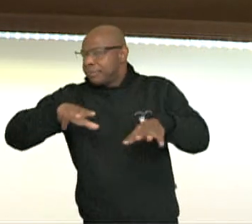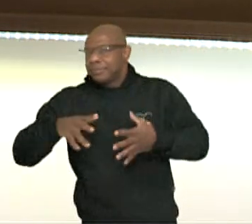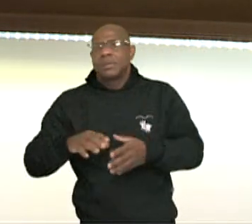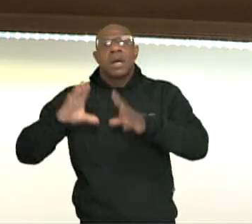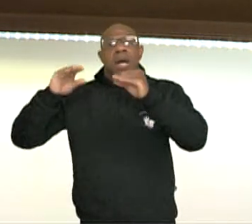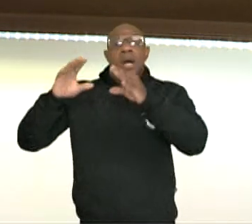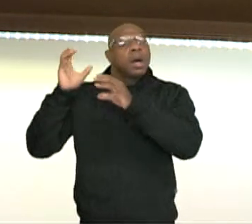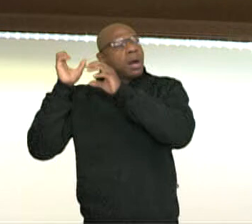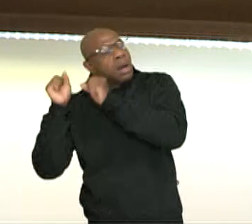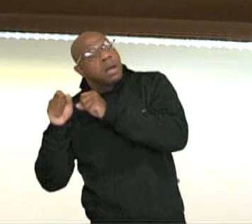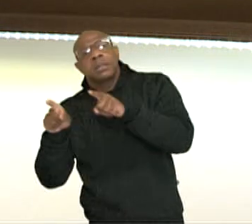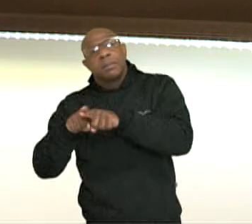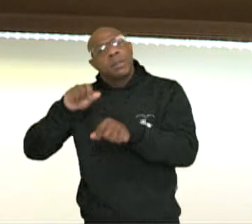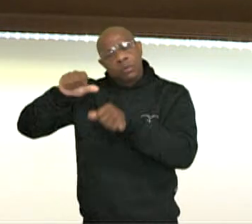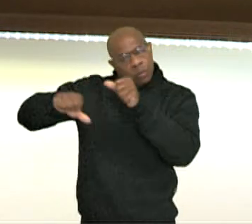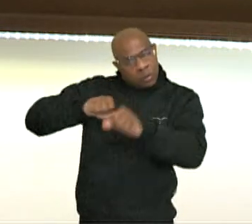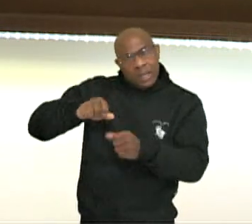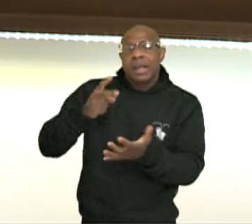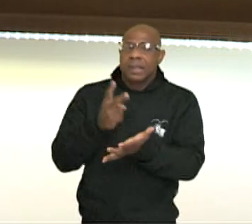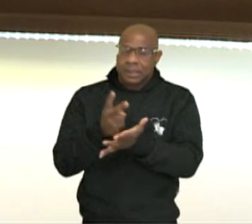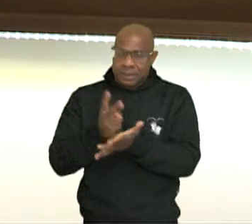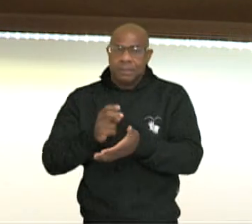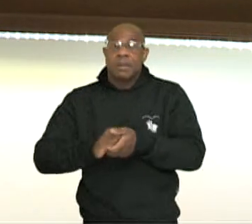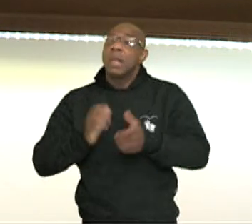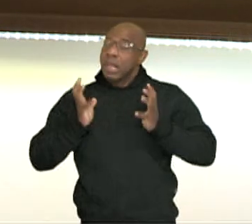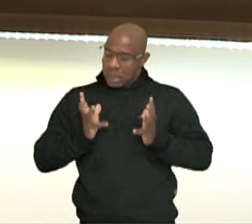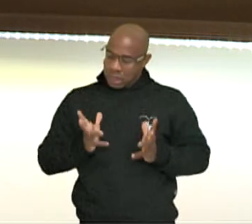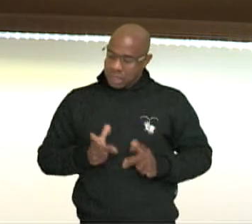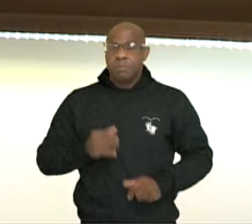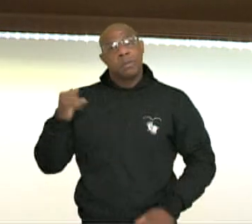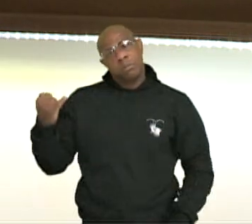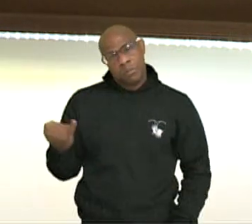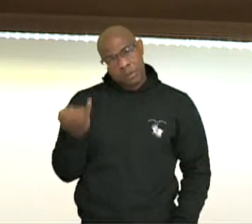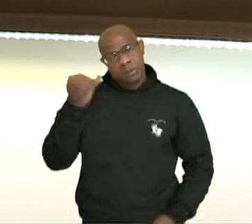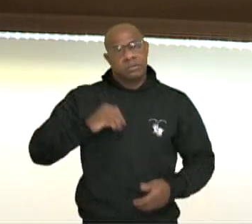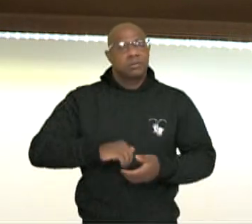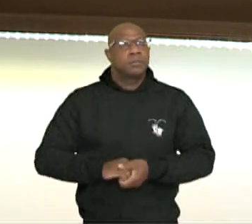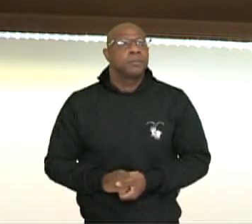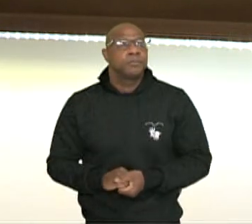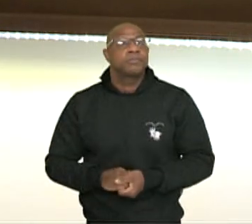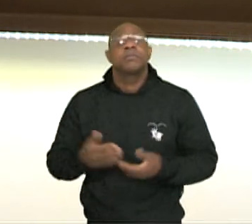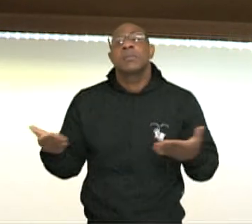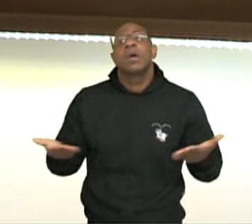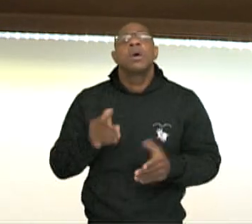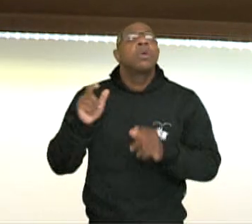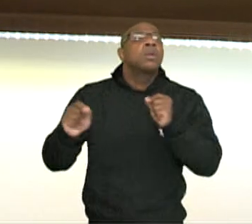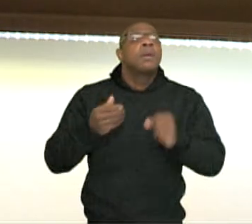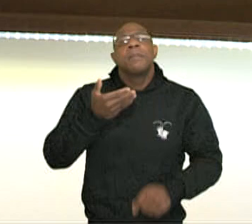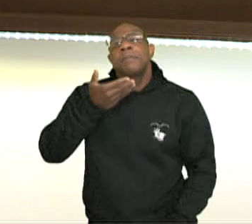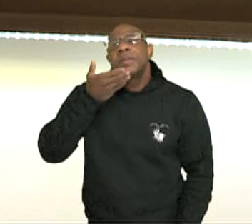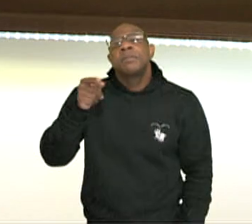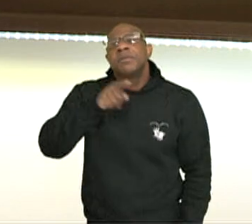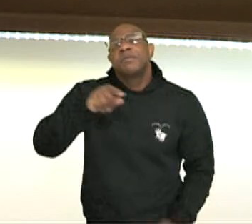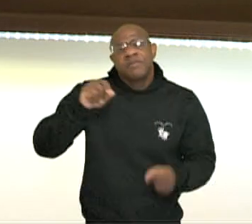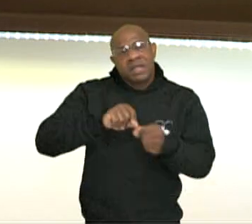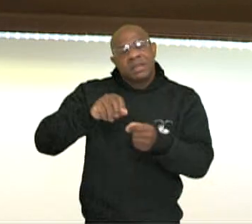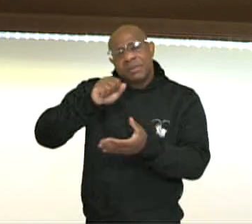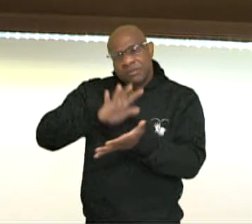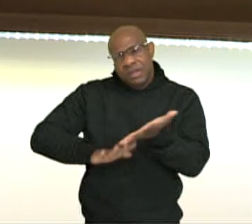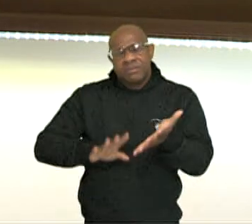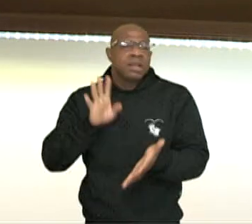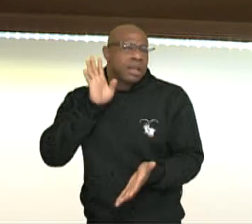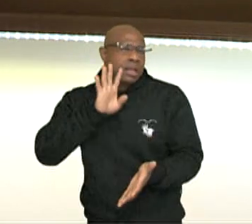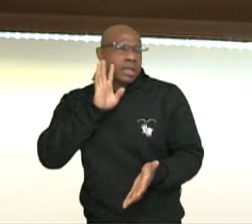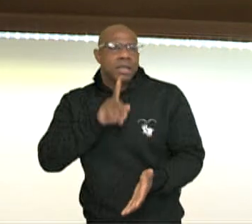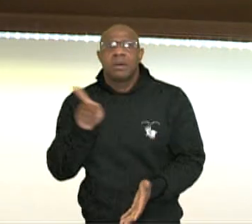e proliferando cada vez mais, intensificando essa doença no organismo, certo? Muito bem. Vou pedir para você agora fazer uma atividade bem